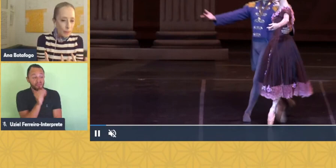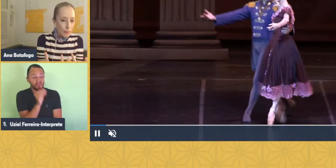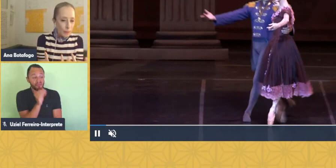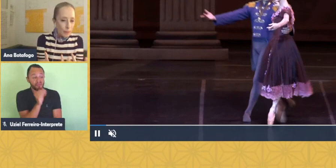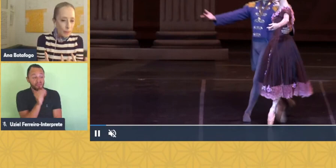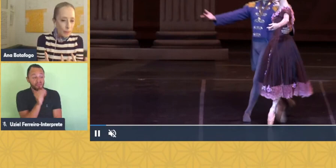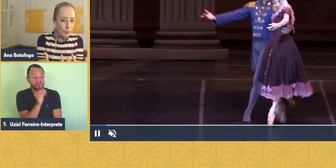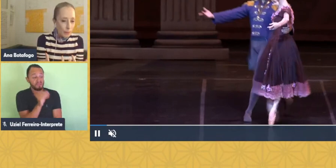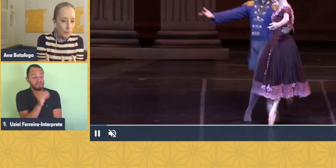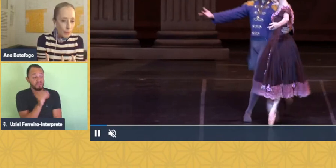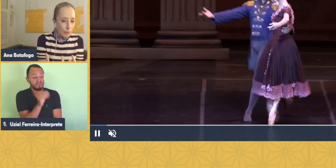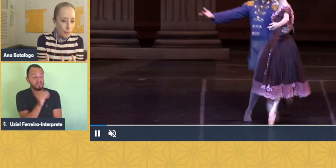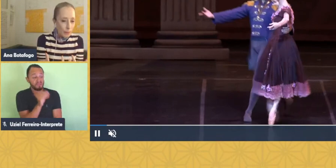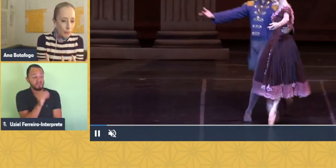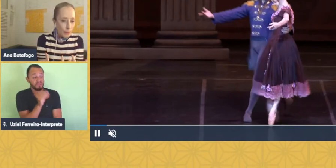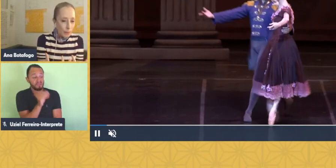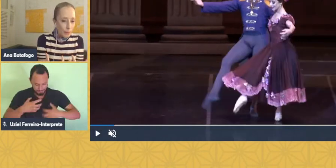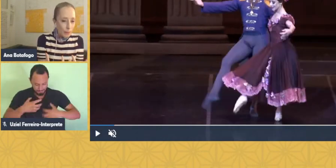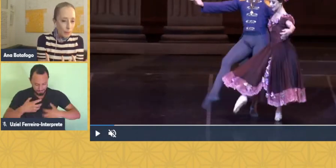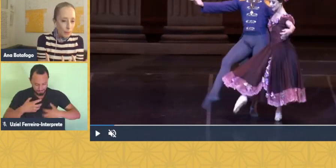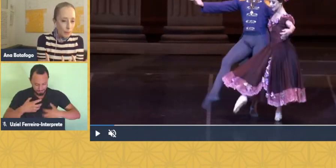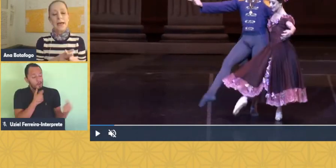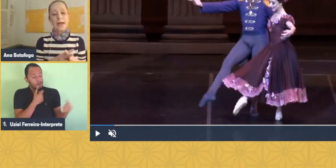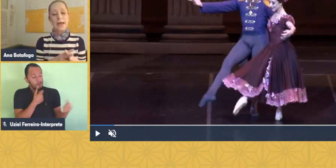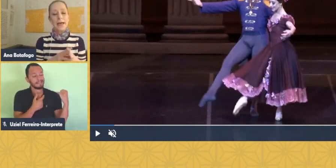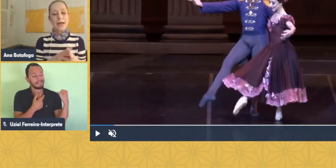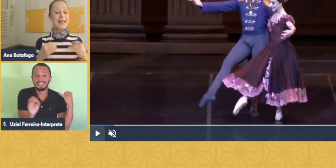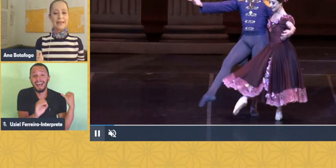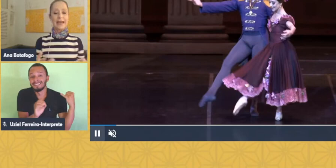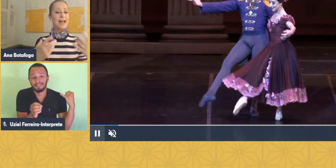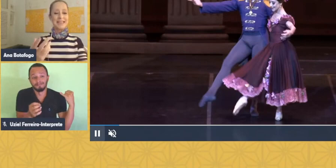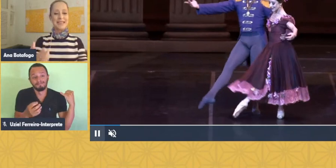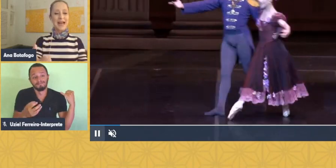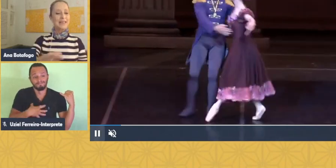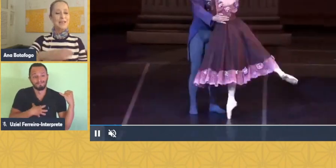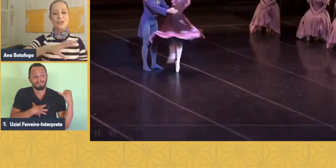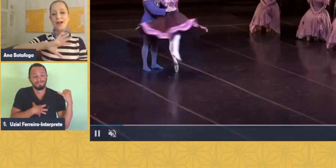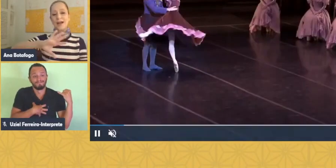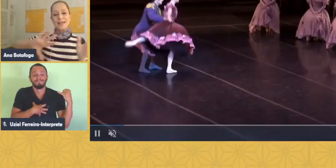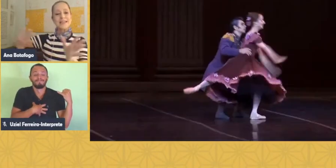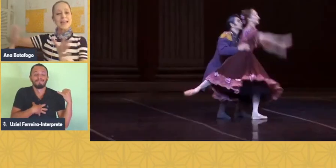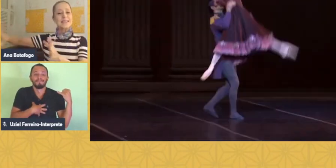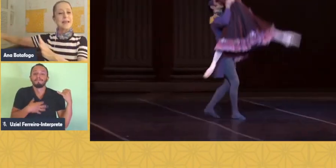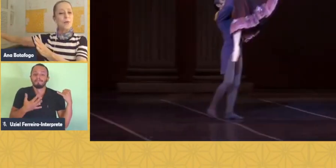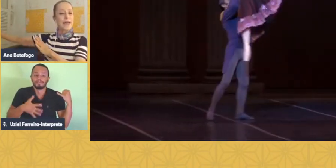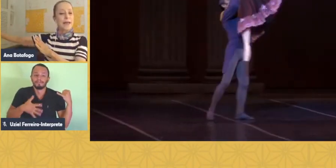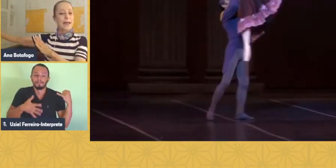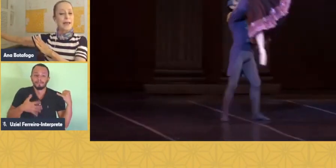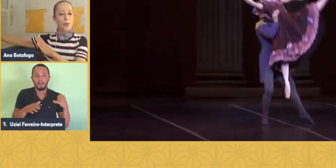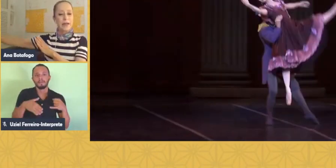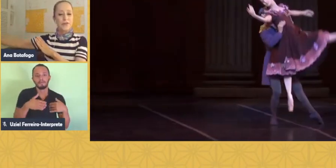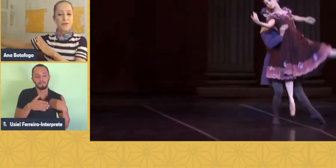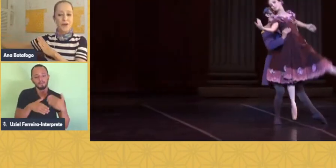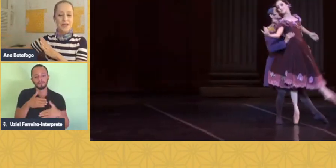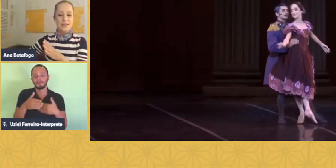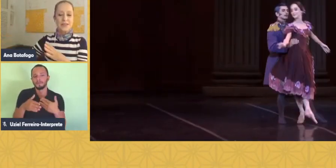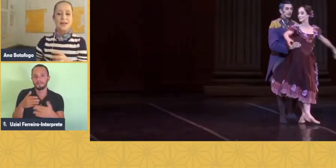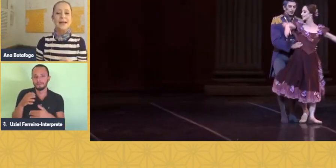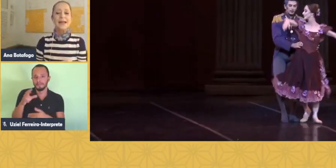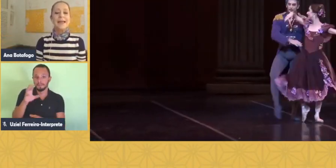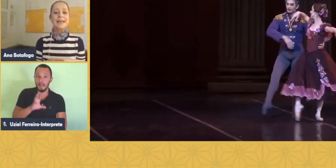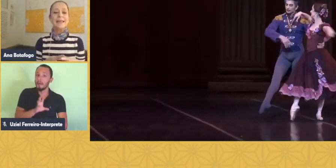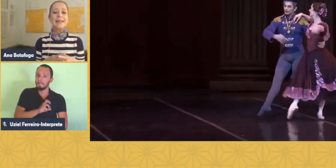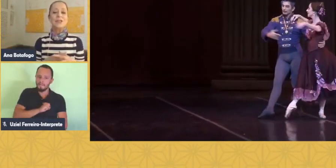aí já é ela numa parte mais Serena ela já casada já esqueceu aquele amor da